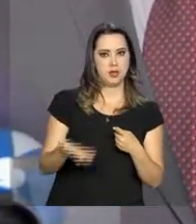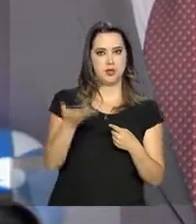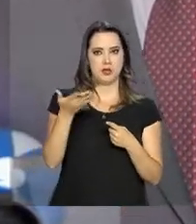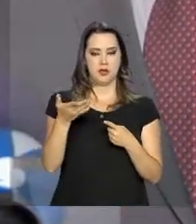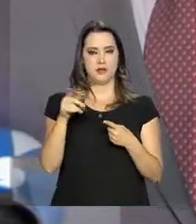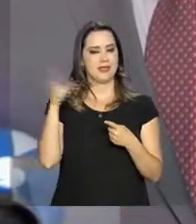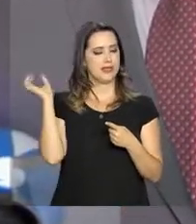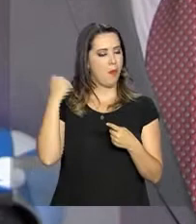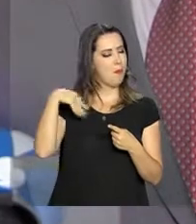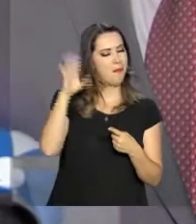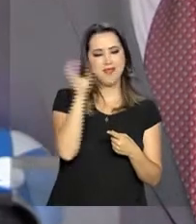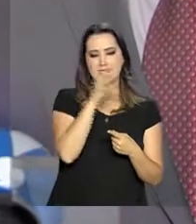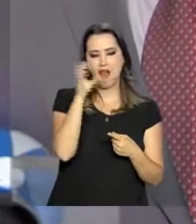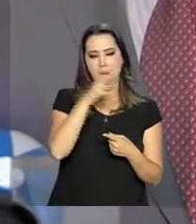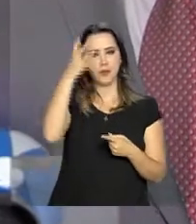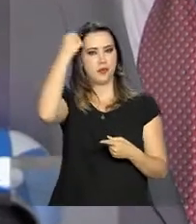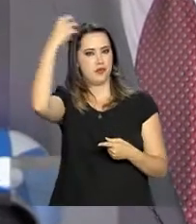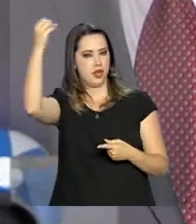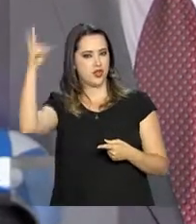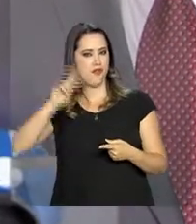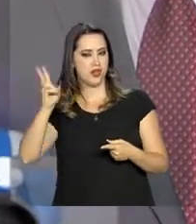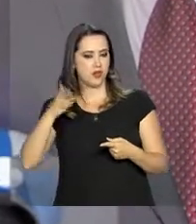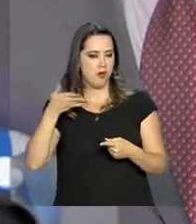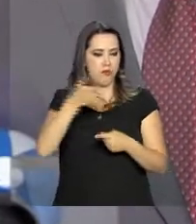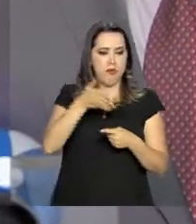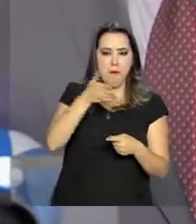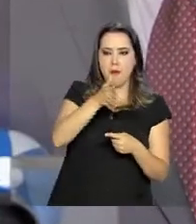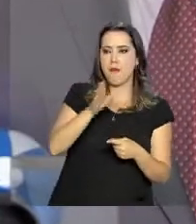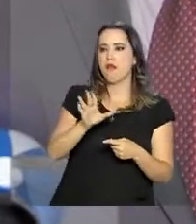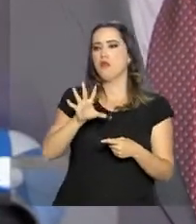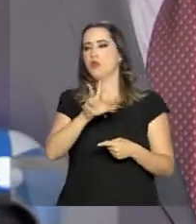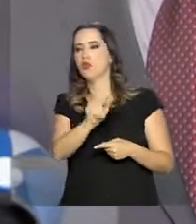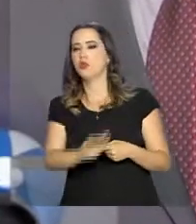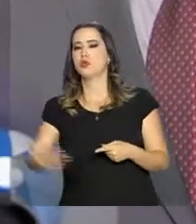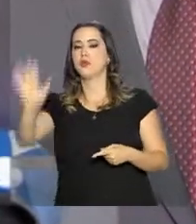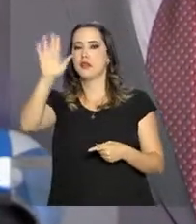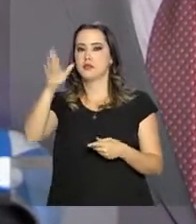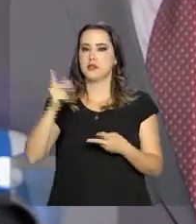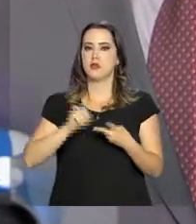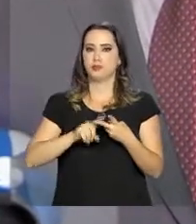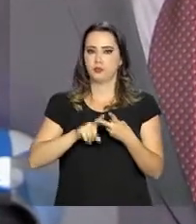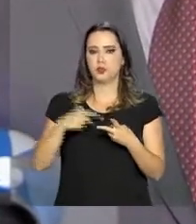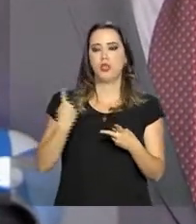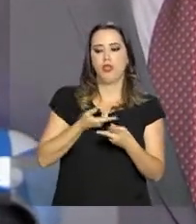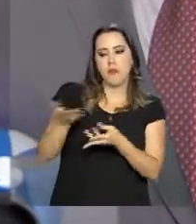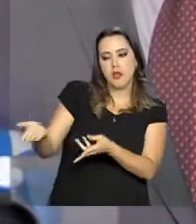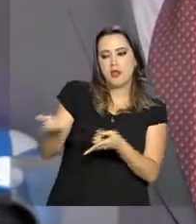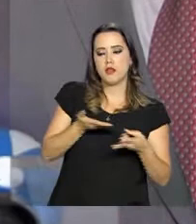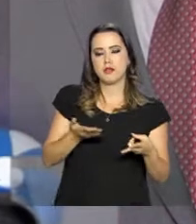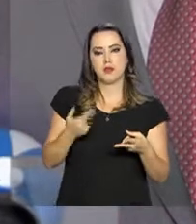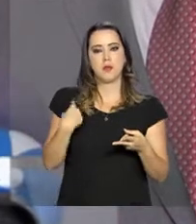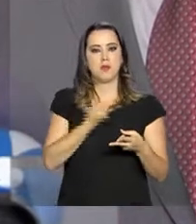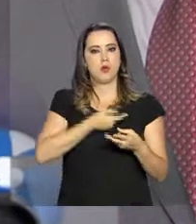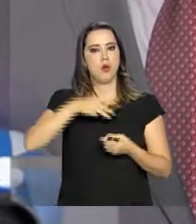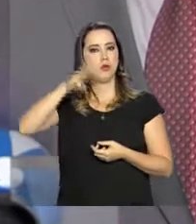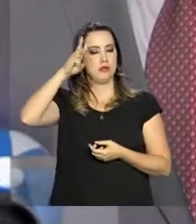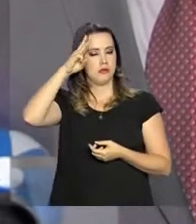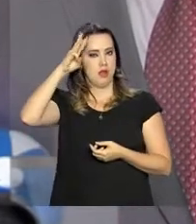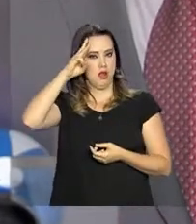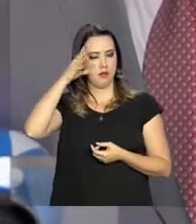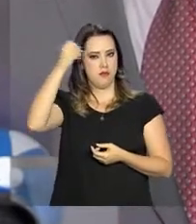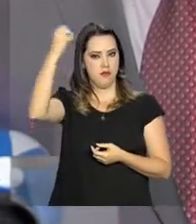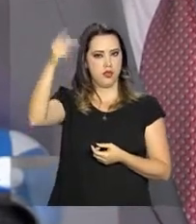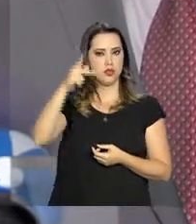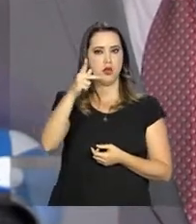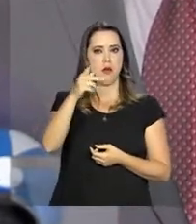interiorização dos imigrantes venezuelanos e também do acolhimento seguimos viagem na terça-feira para pacaraíma